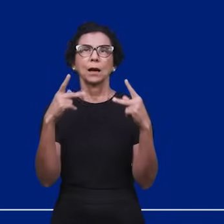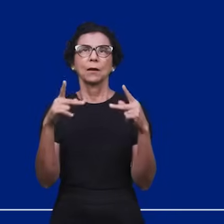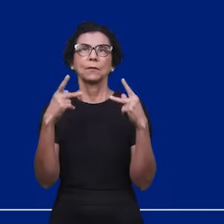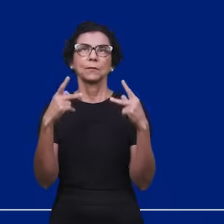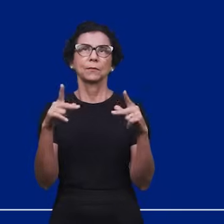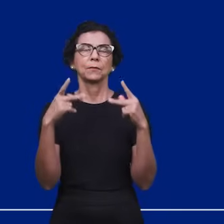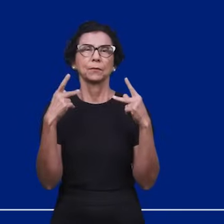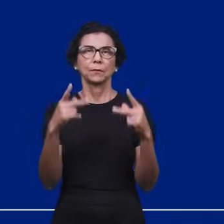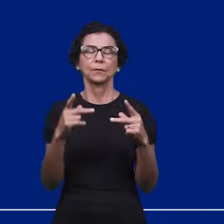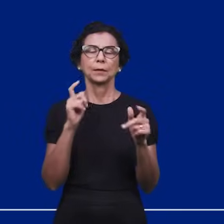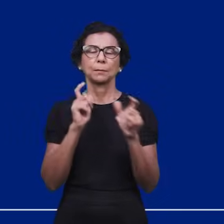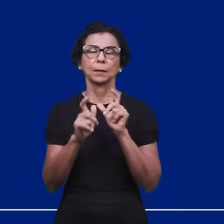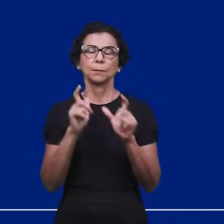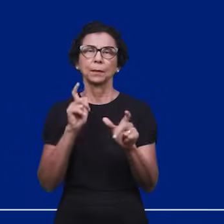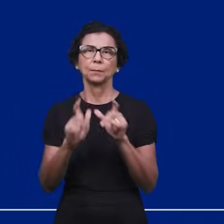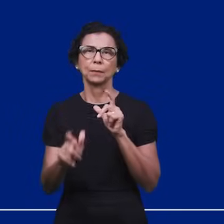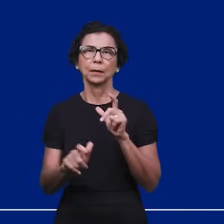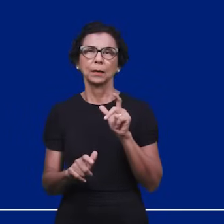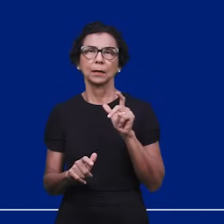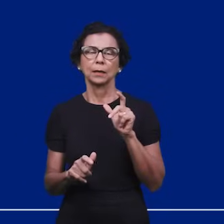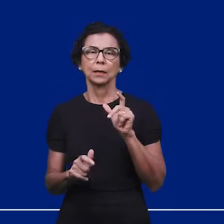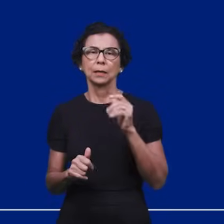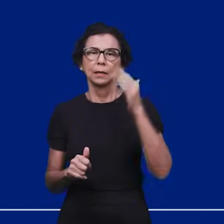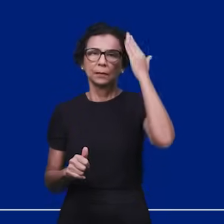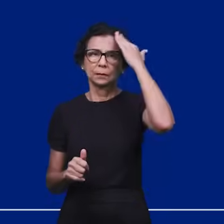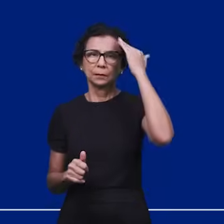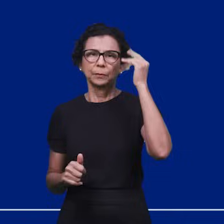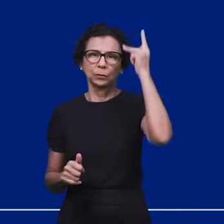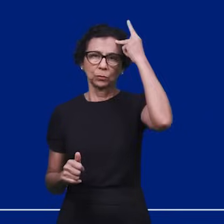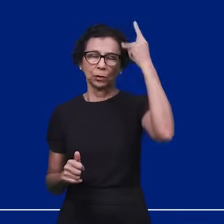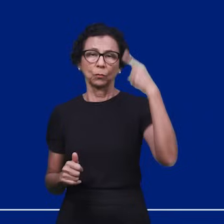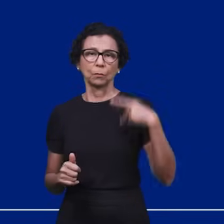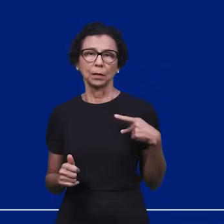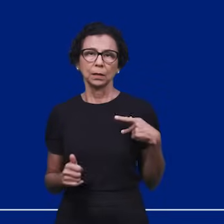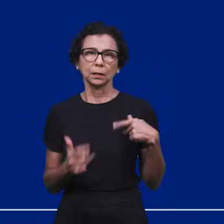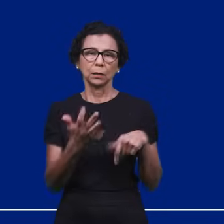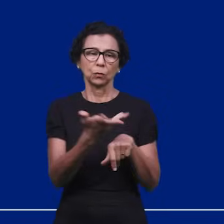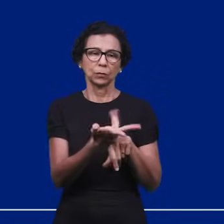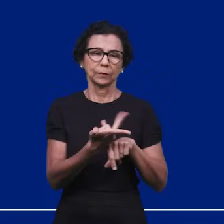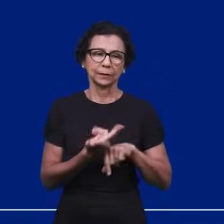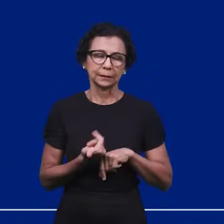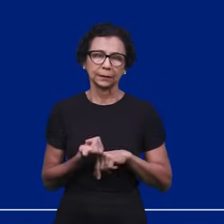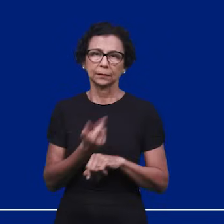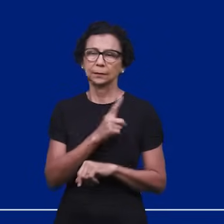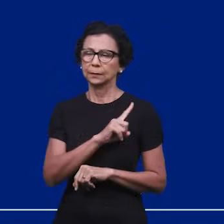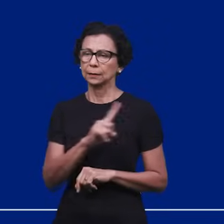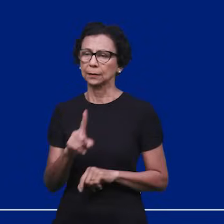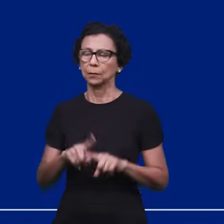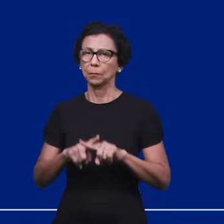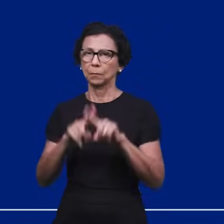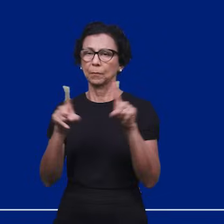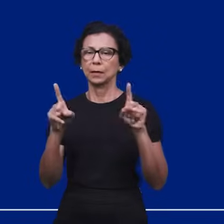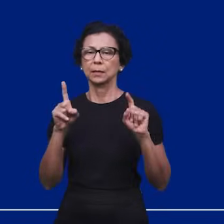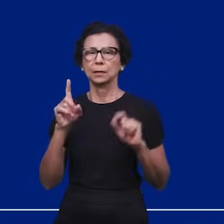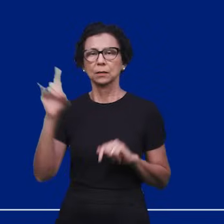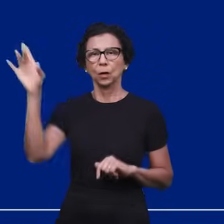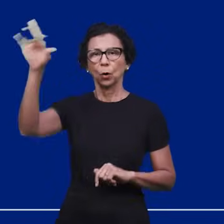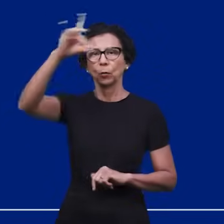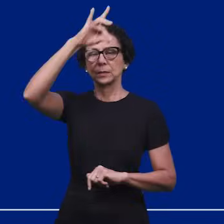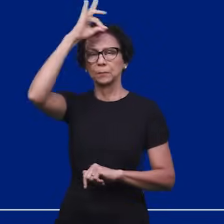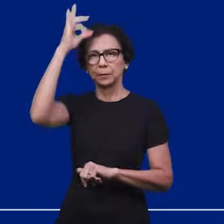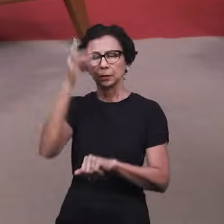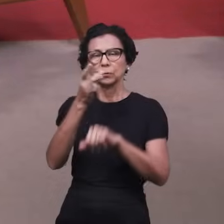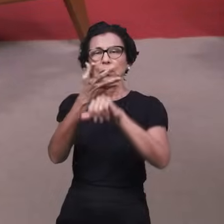consistiam em palavras persuasivas de sabedoria humana, mas em demonstração do Espírito e de